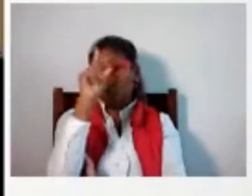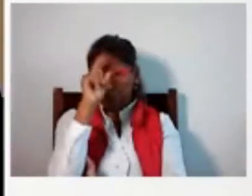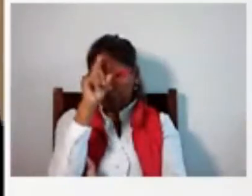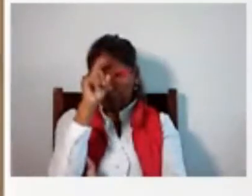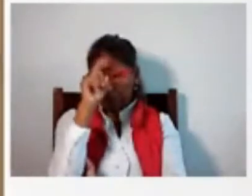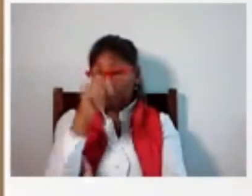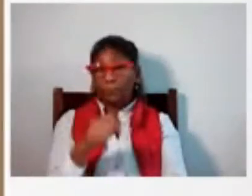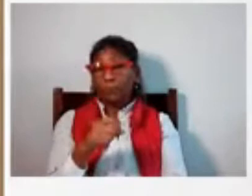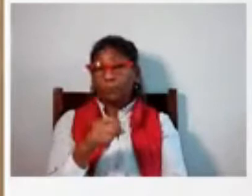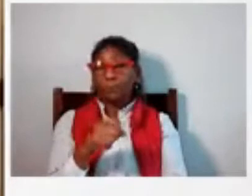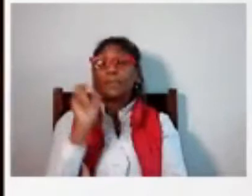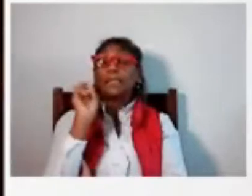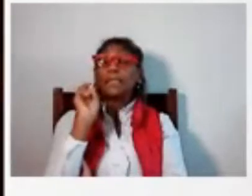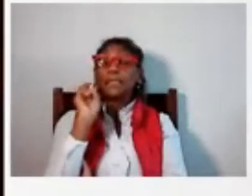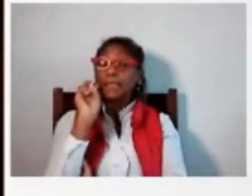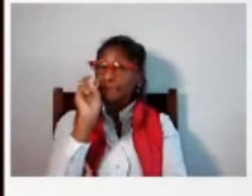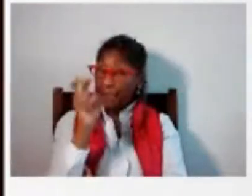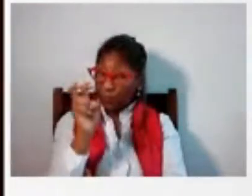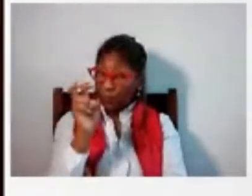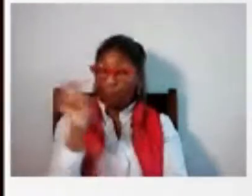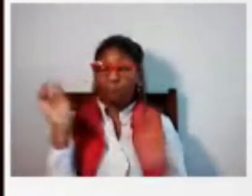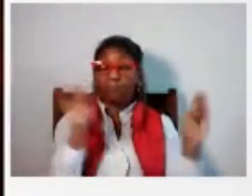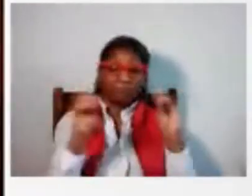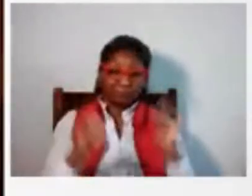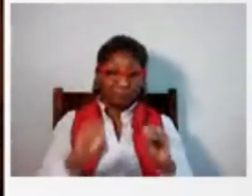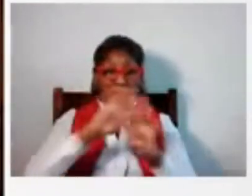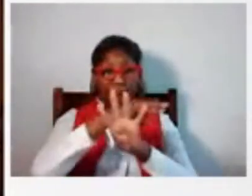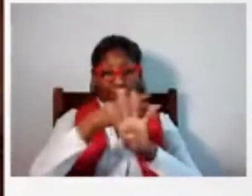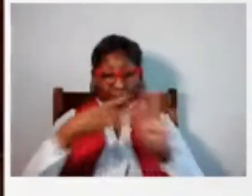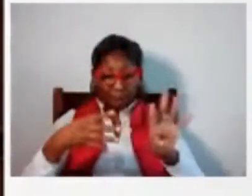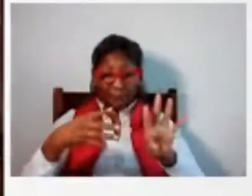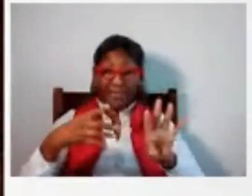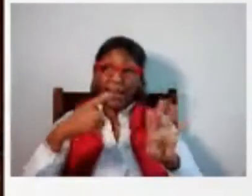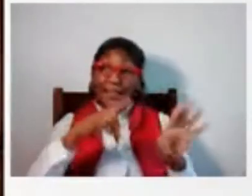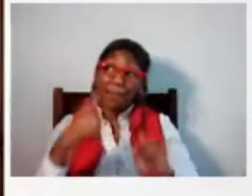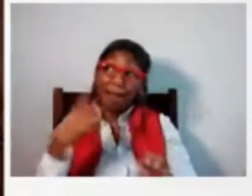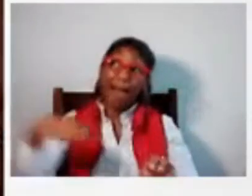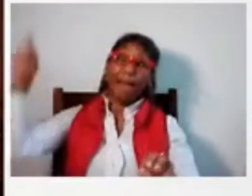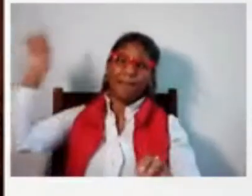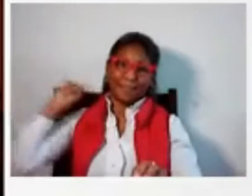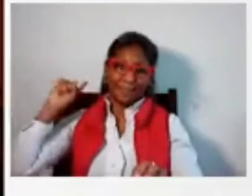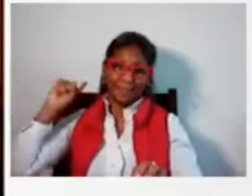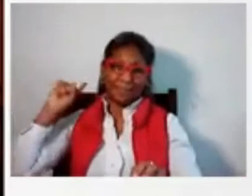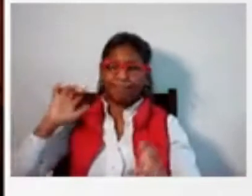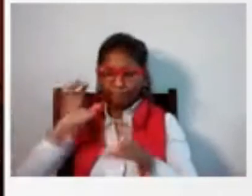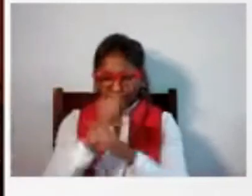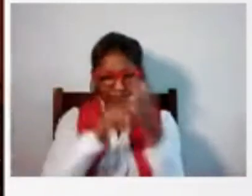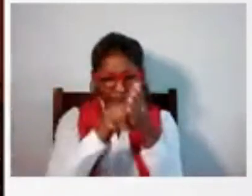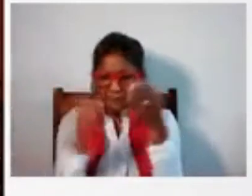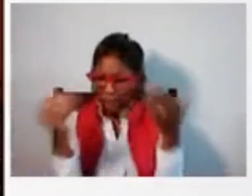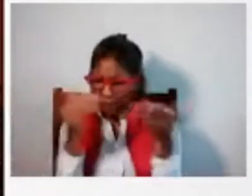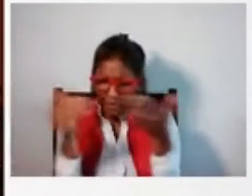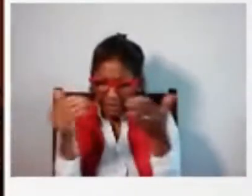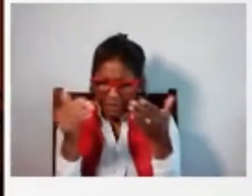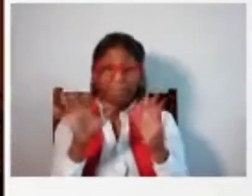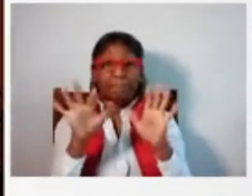hospitalizações, 5 que foram lançados na semana passada correspondiam à semana anterior. Mesmo assim, se nós lançarmos esses dados